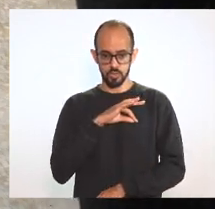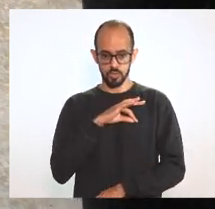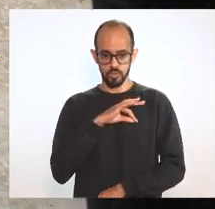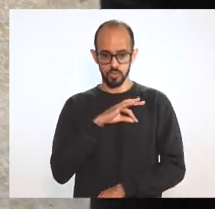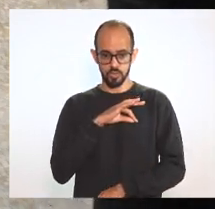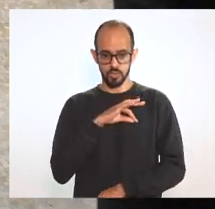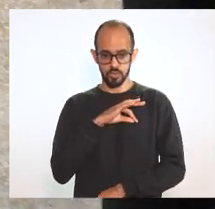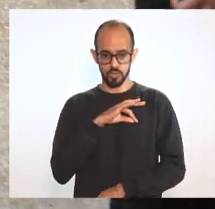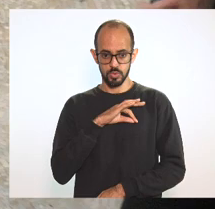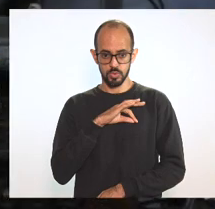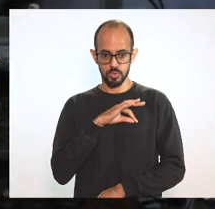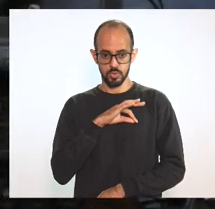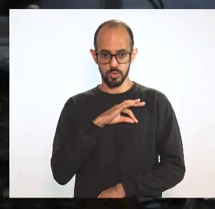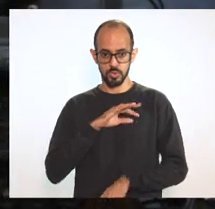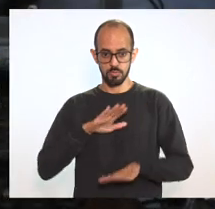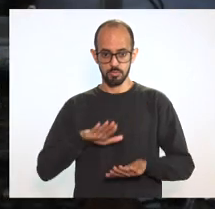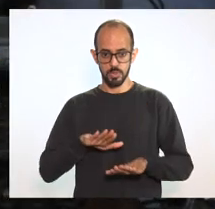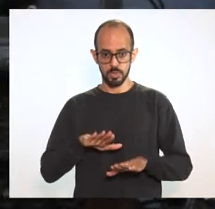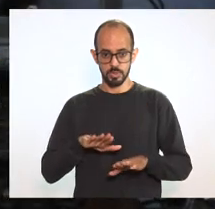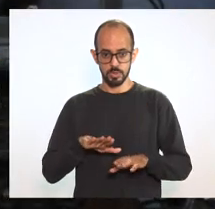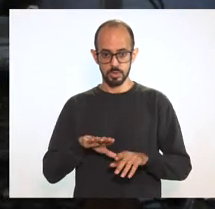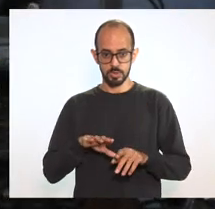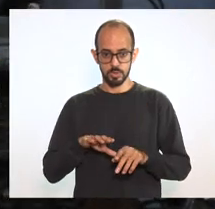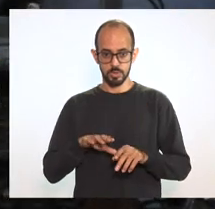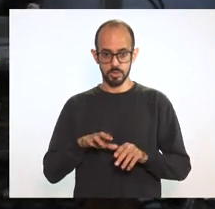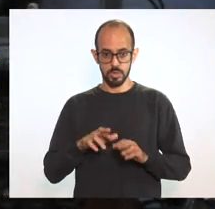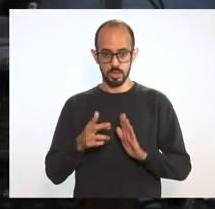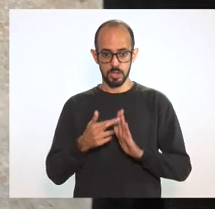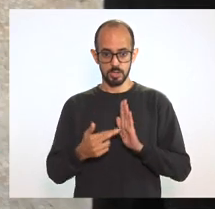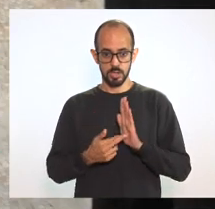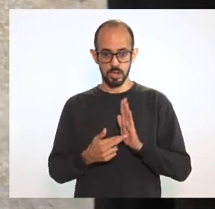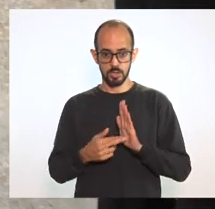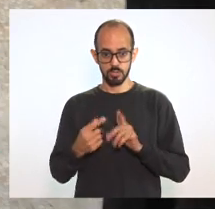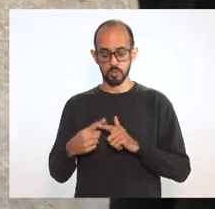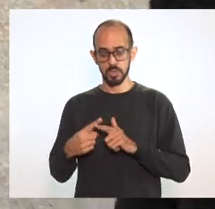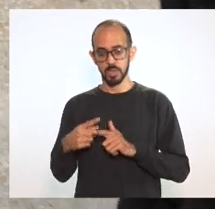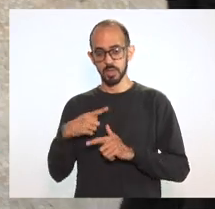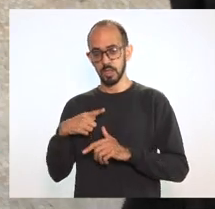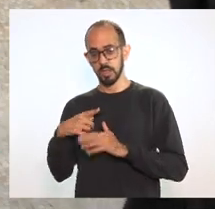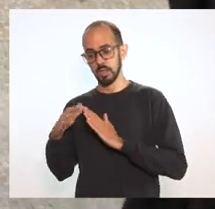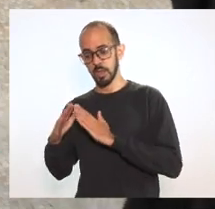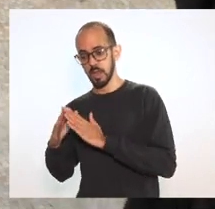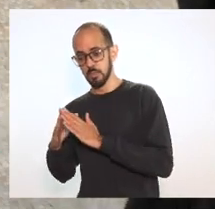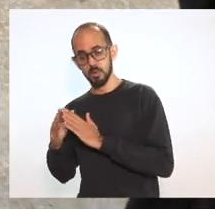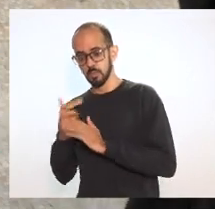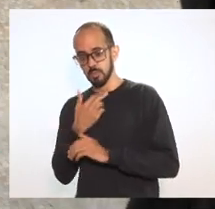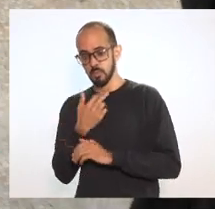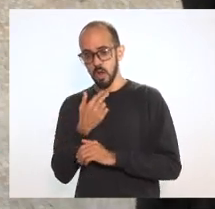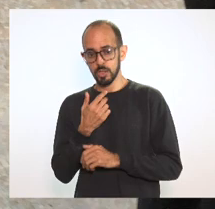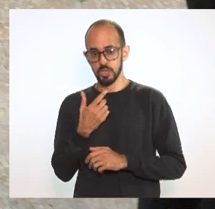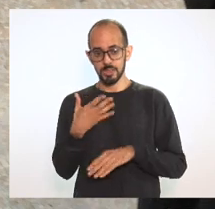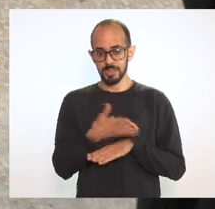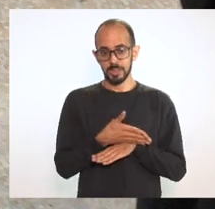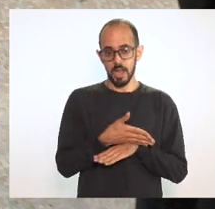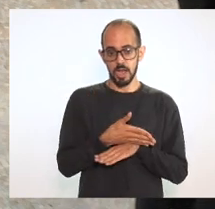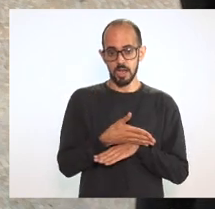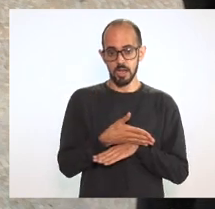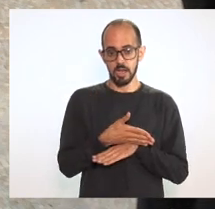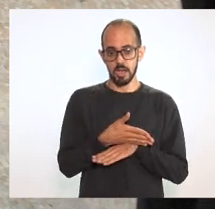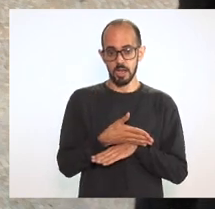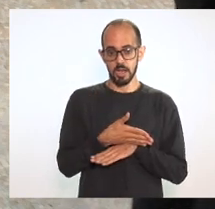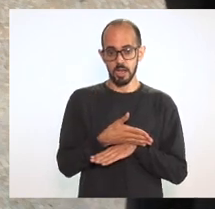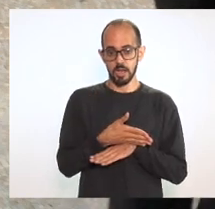Mas ela cria critério também, porque quem já tem imóvel não pode ter o financiamento. Não, ok, presidente, mas o problema desta emenda, especificamente, é a questão